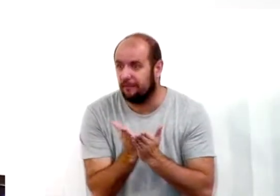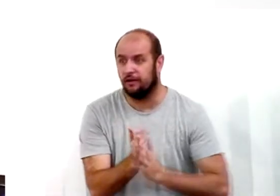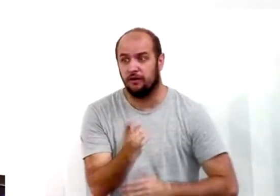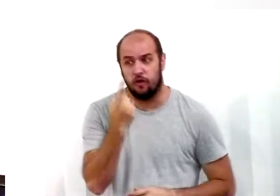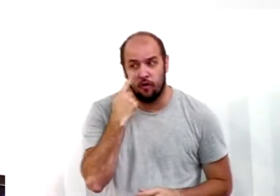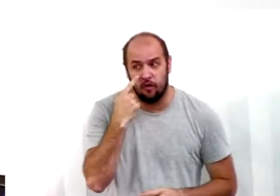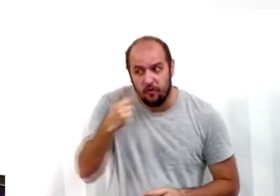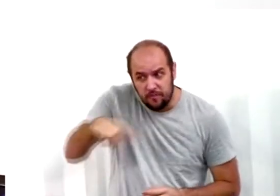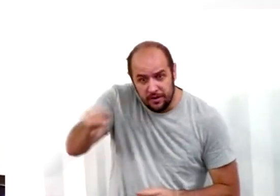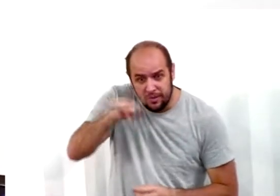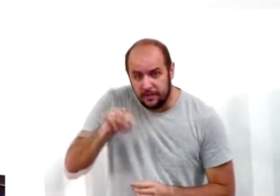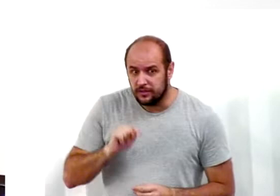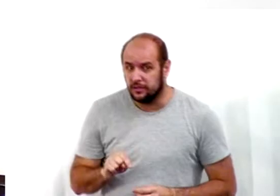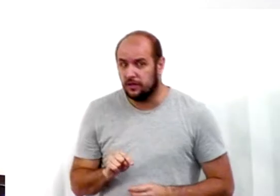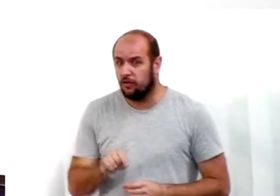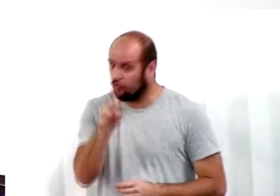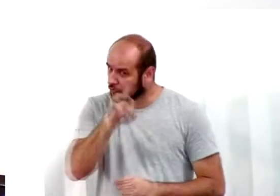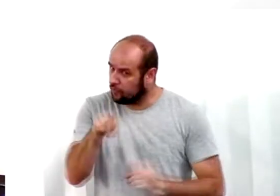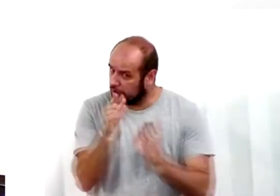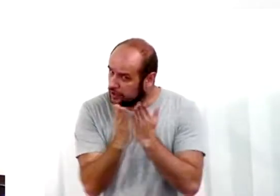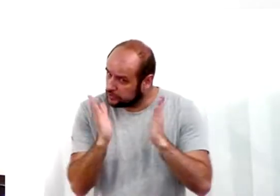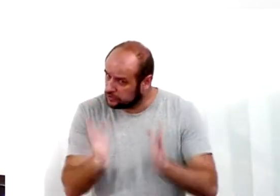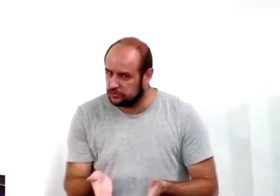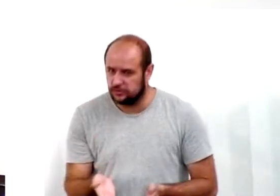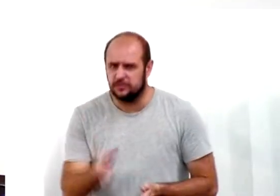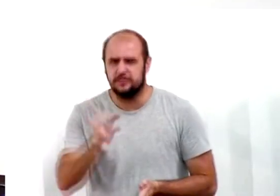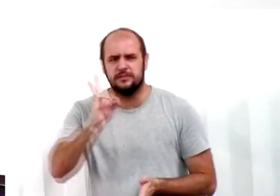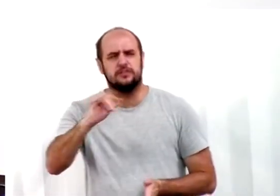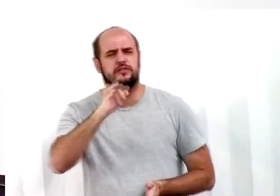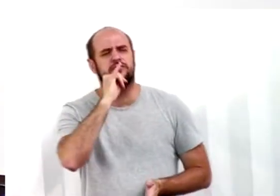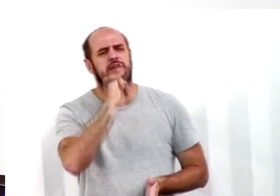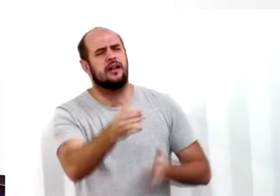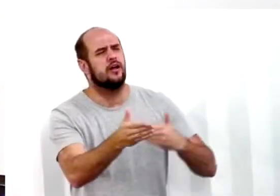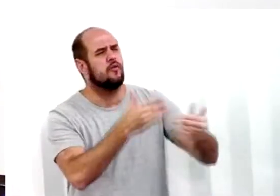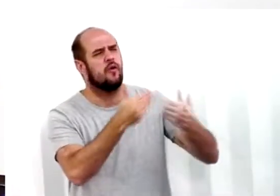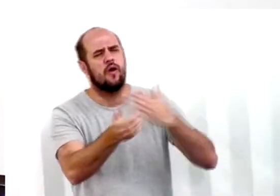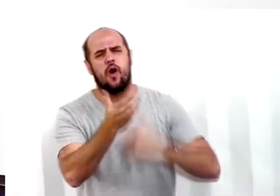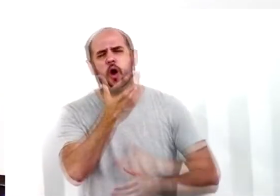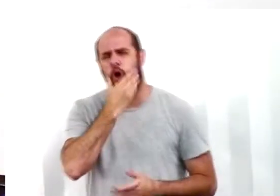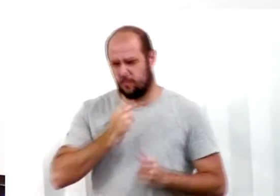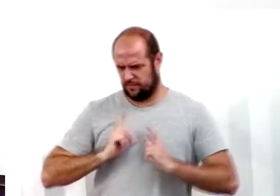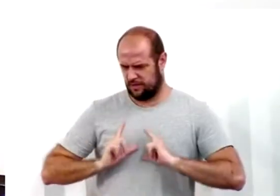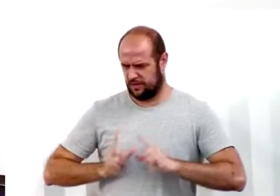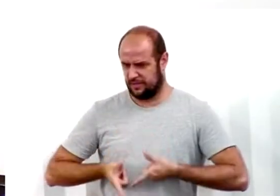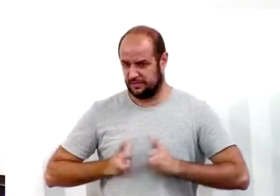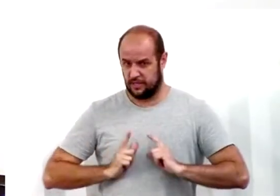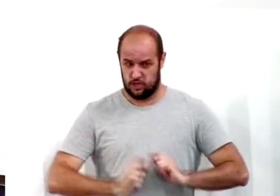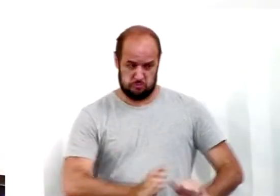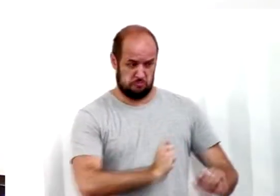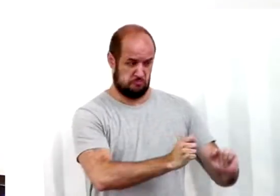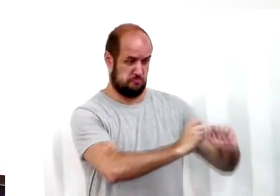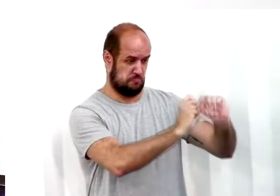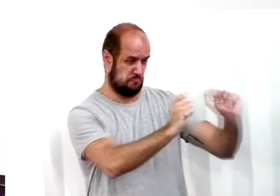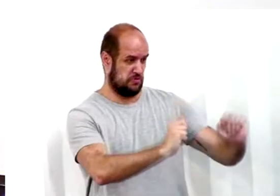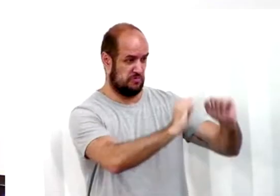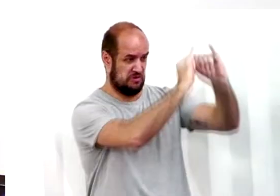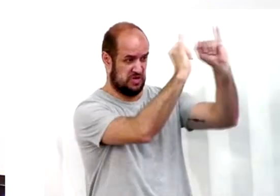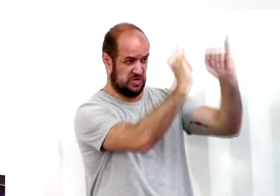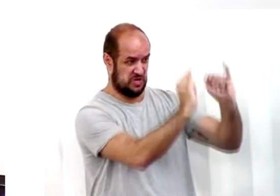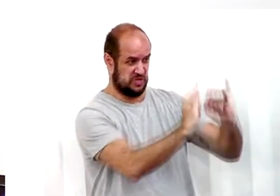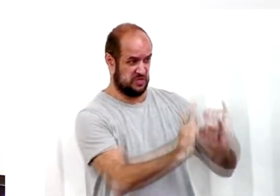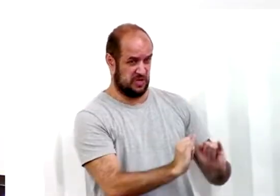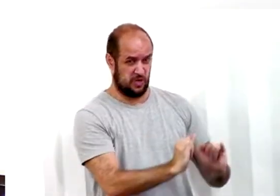olha, diz o Senhor Deus, qualquer homem da casa de Israel que levantar os seus ídolos dentro do